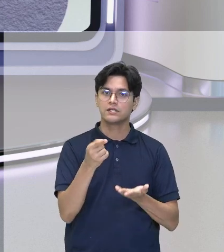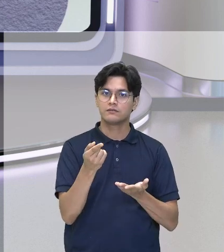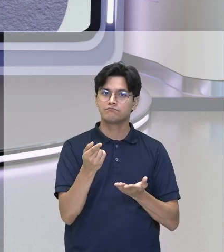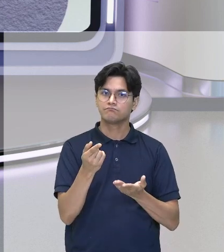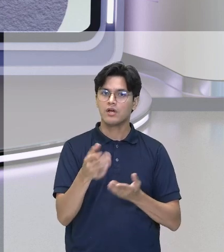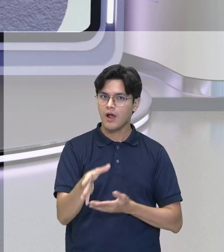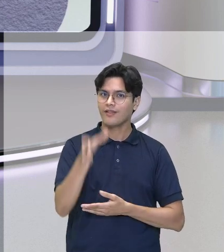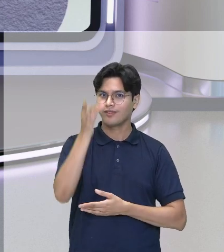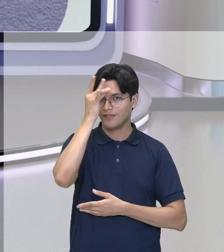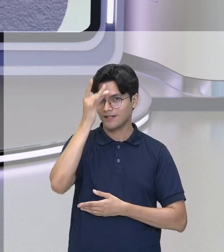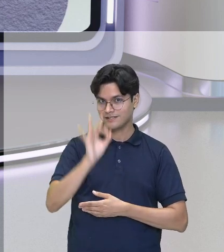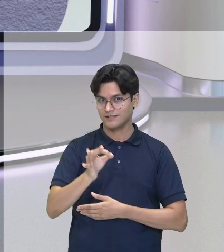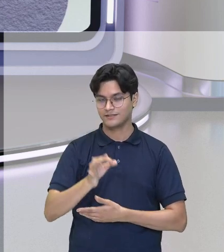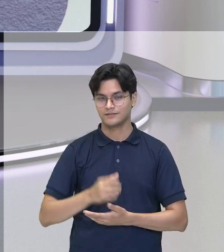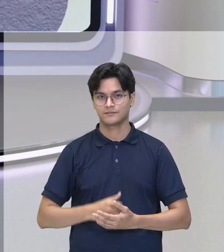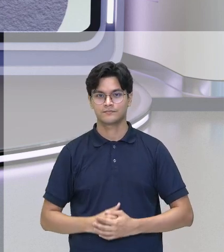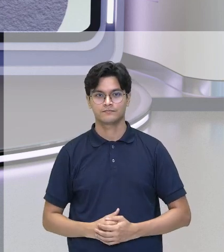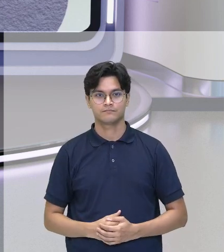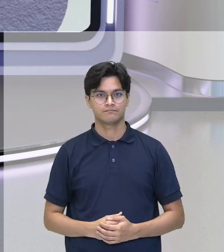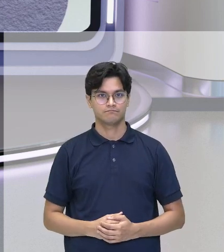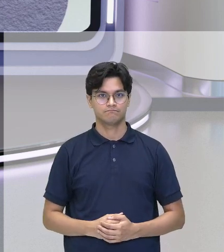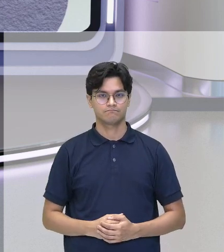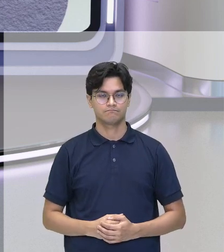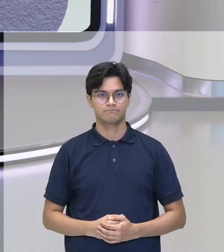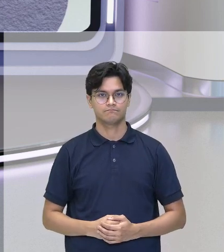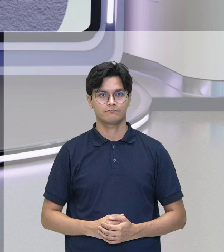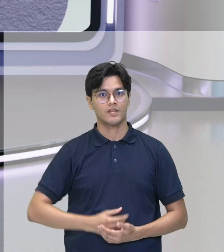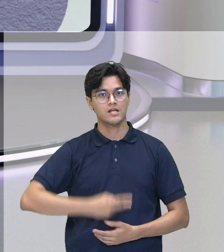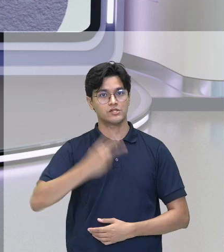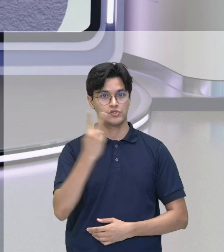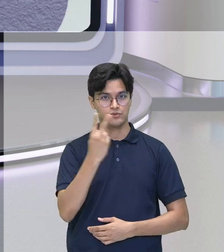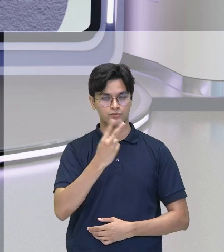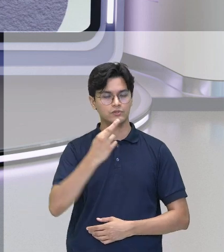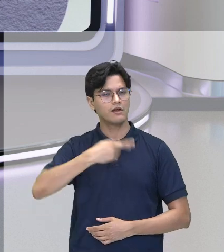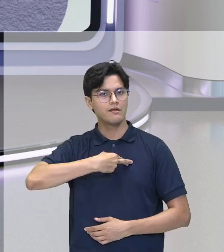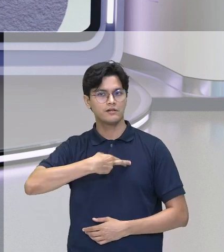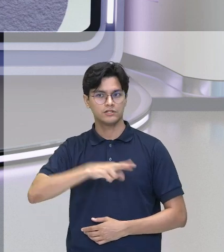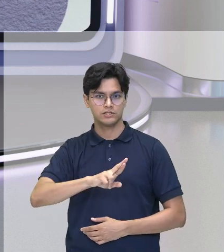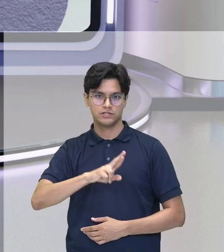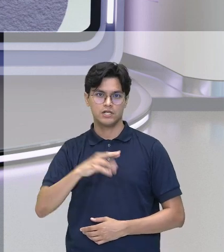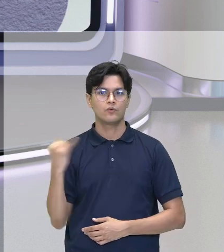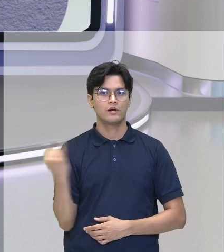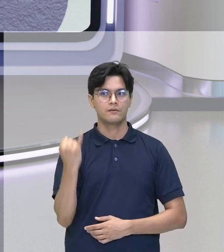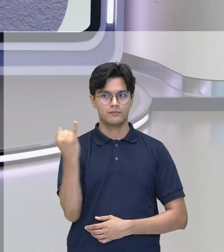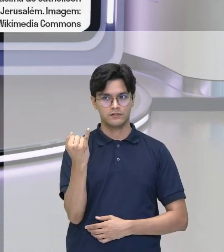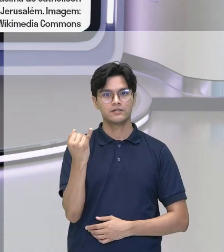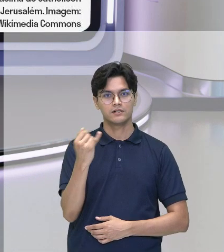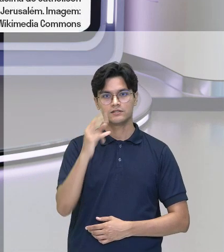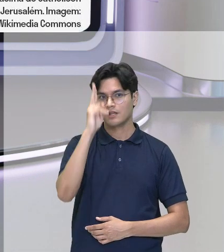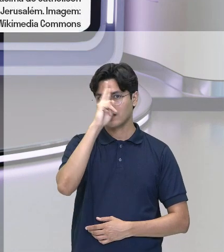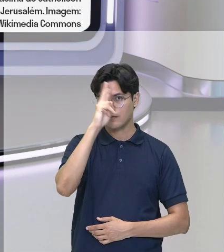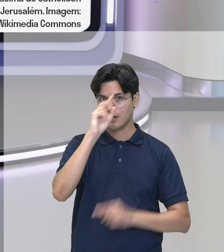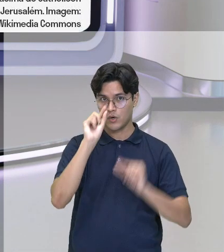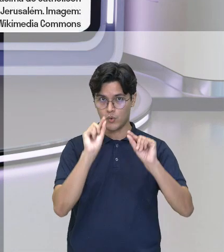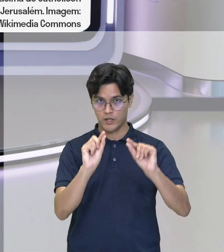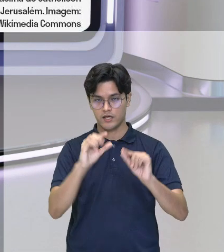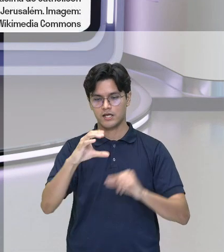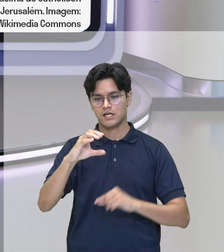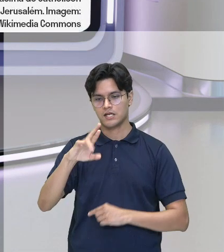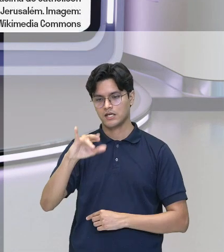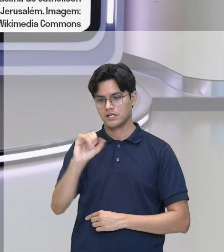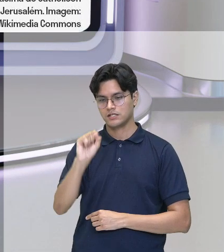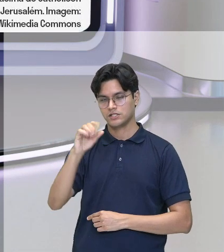tá bom? Segunda religião que é importante nós fazermos memória, o cristianismo, né?